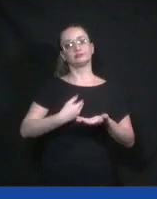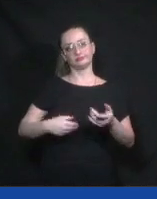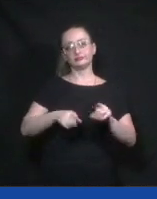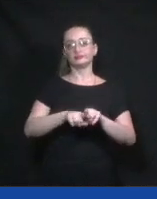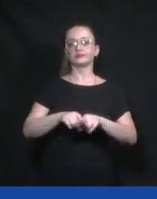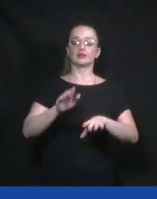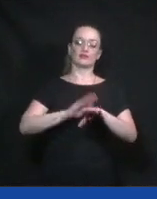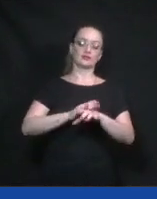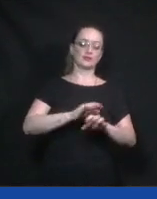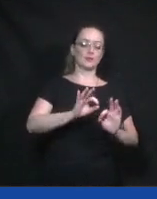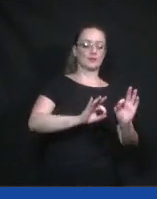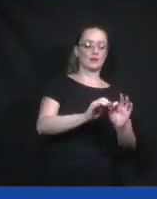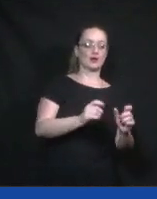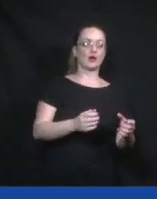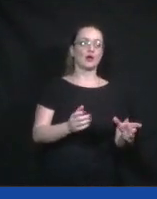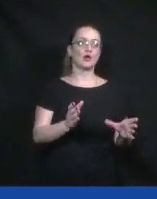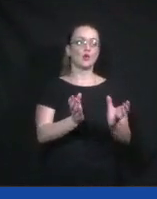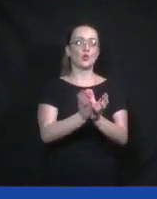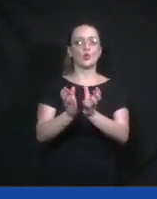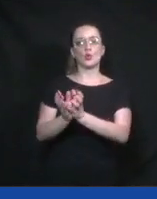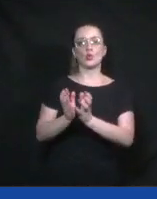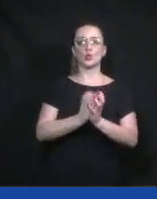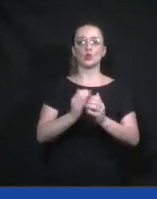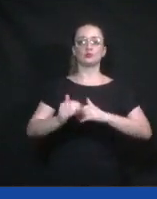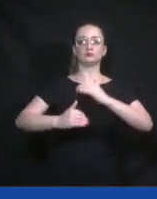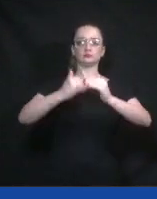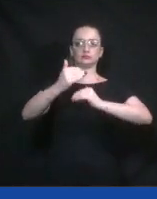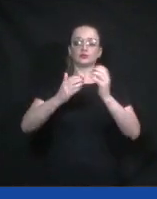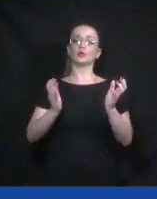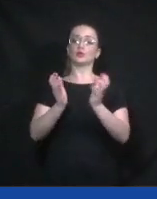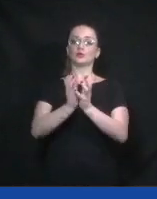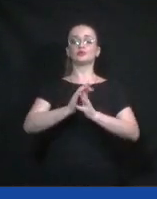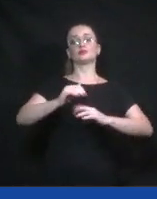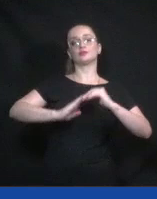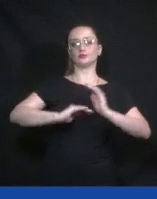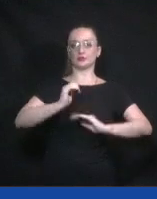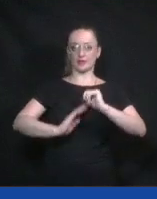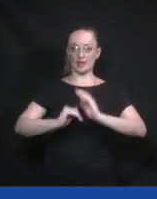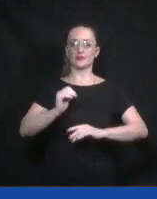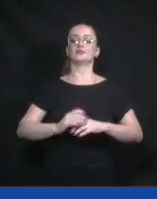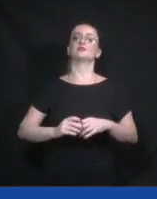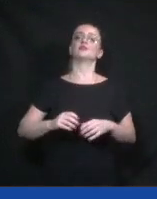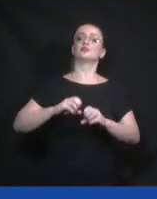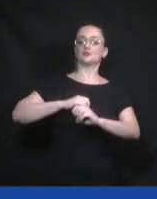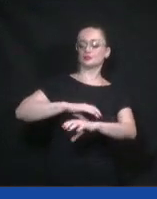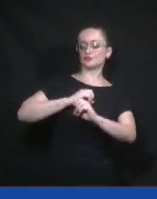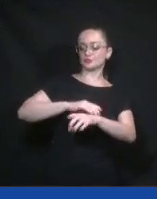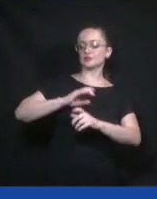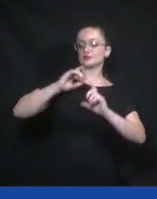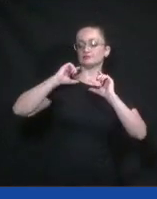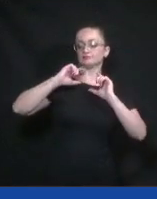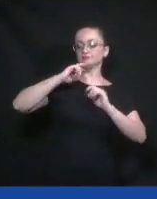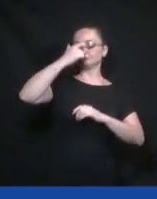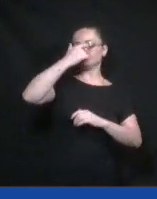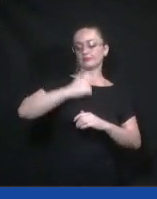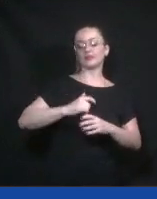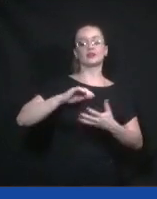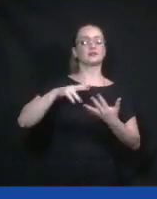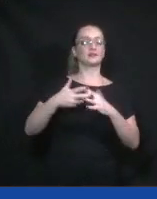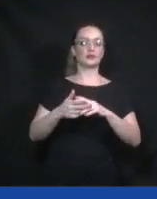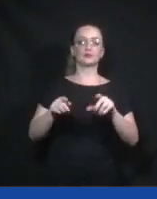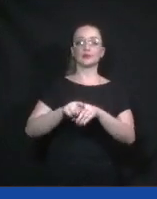para formar quadros de comentar a promover conjunto de atividades de educação dos cidadãos e dos eleitores